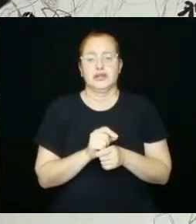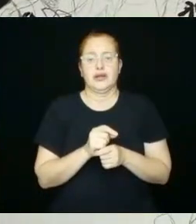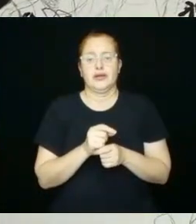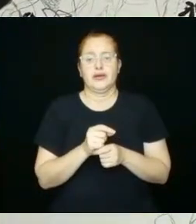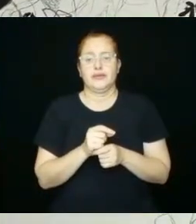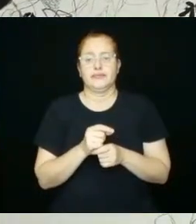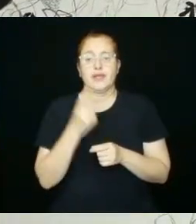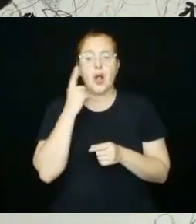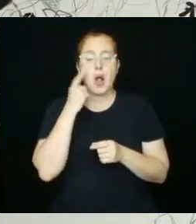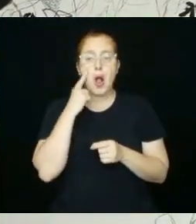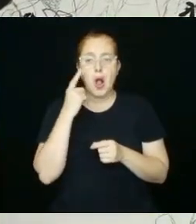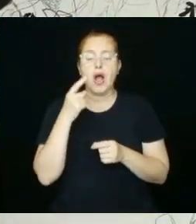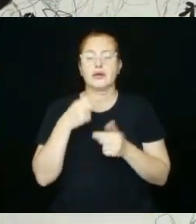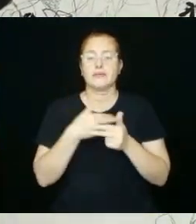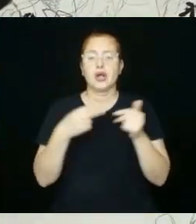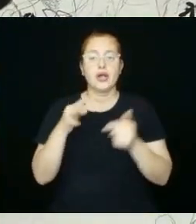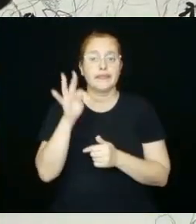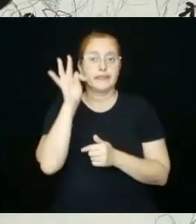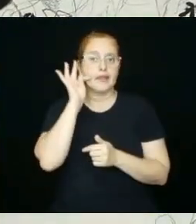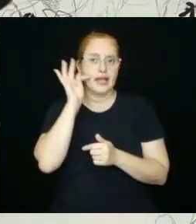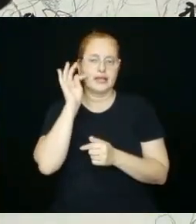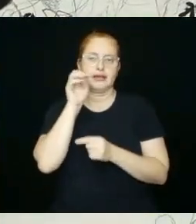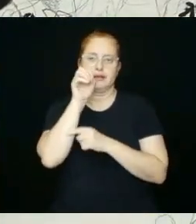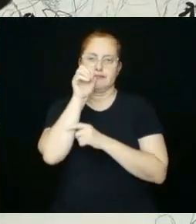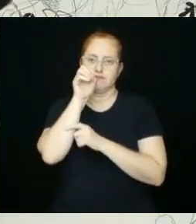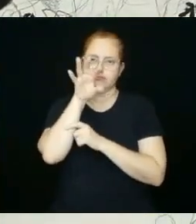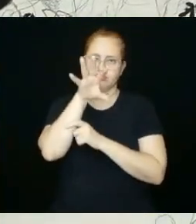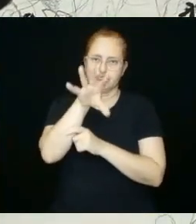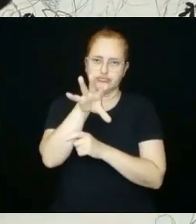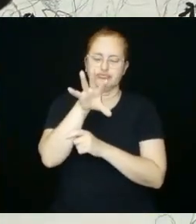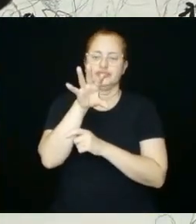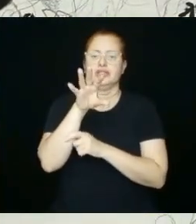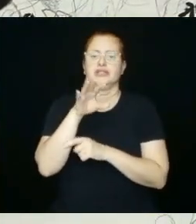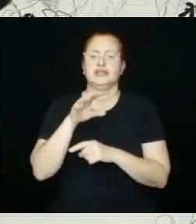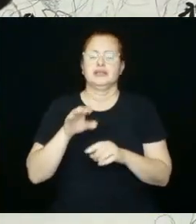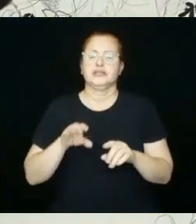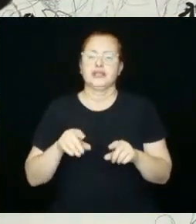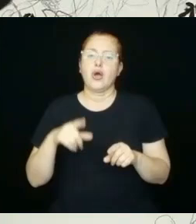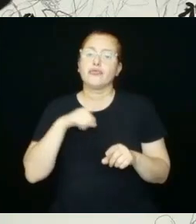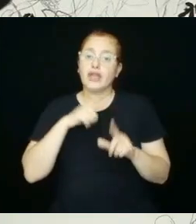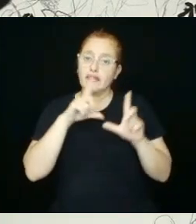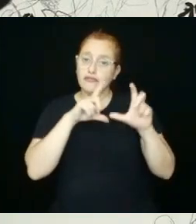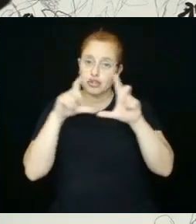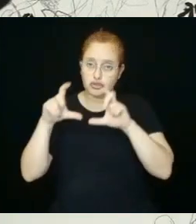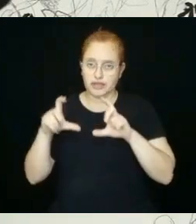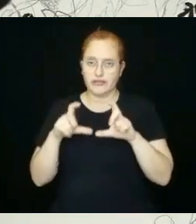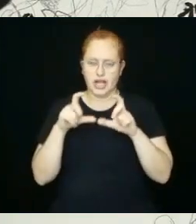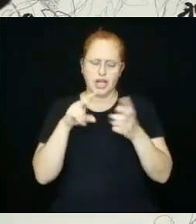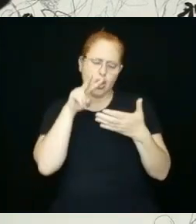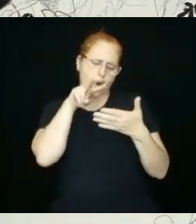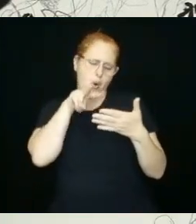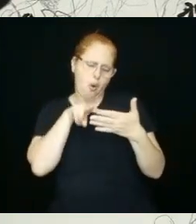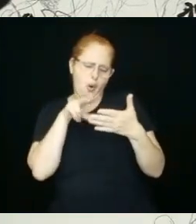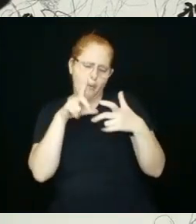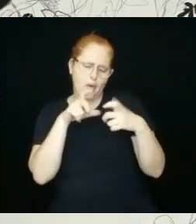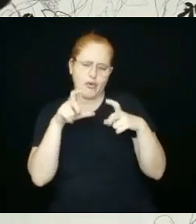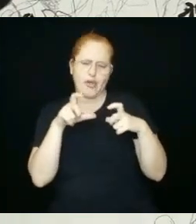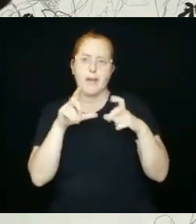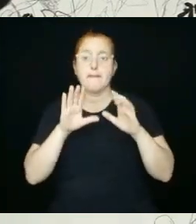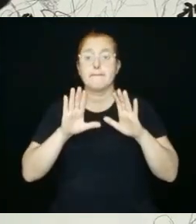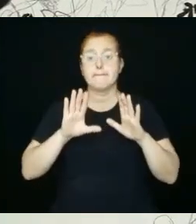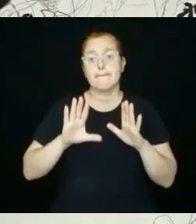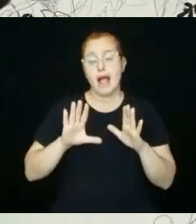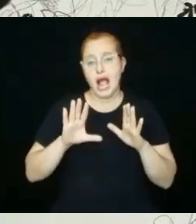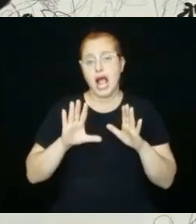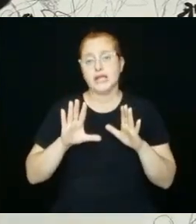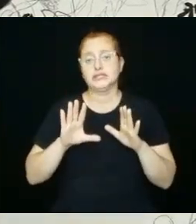nem ali, uma coisa mais técnica, tu projetou. Em outros momentos tu tem a fotografia, tu fotografa, tu olha para essa fotografia, mas tu não